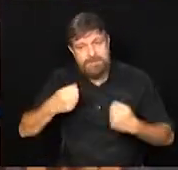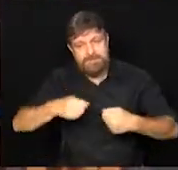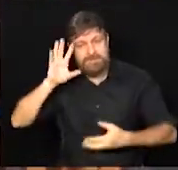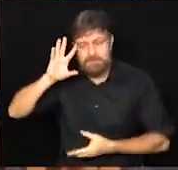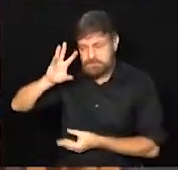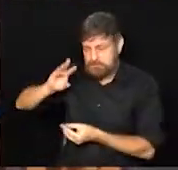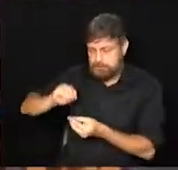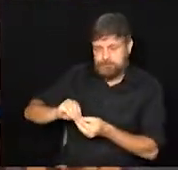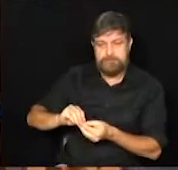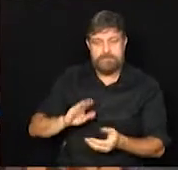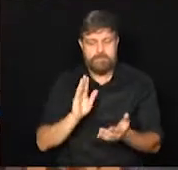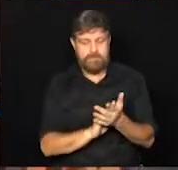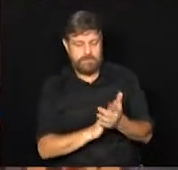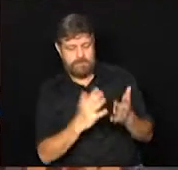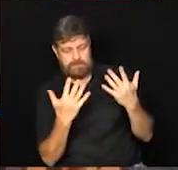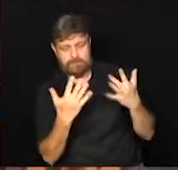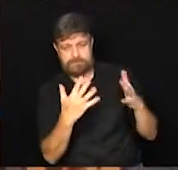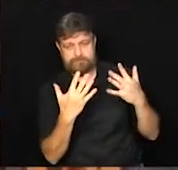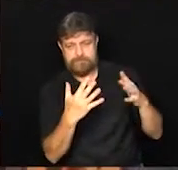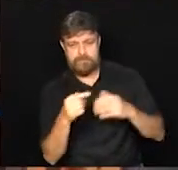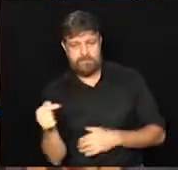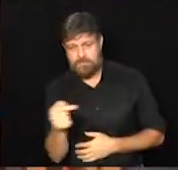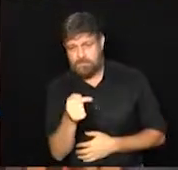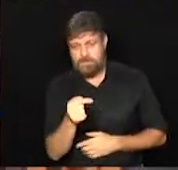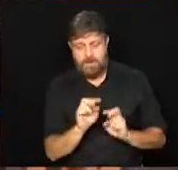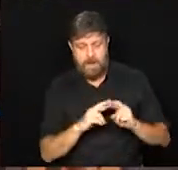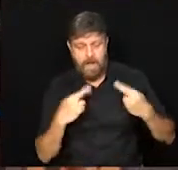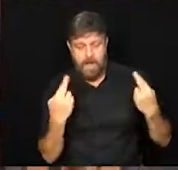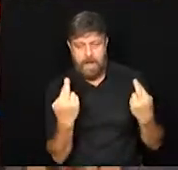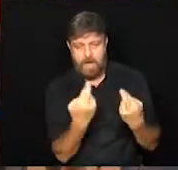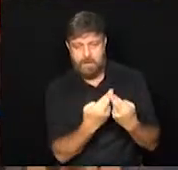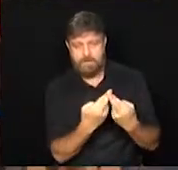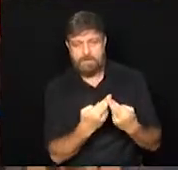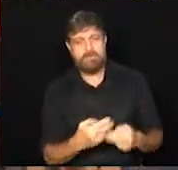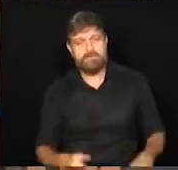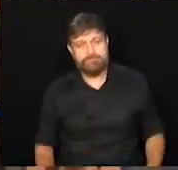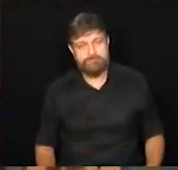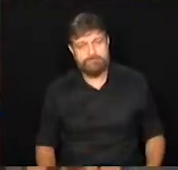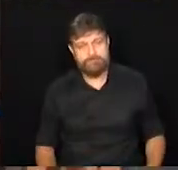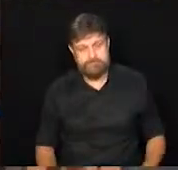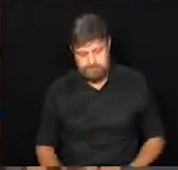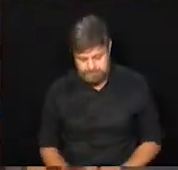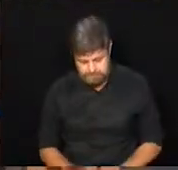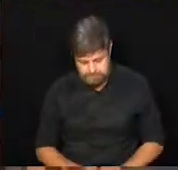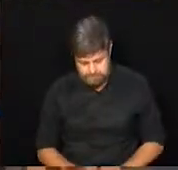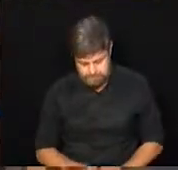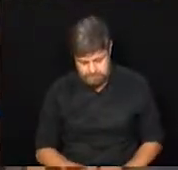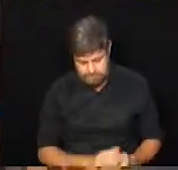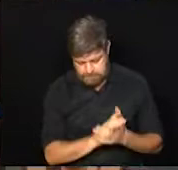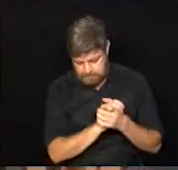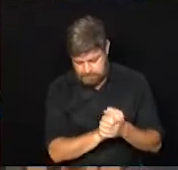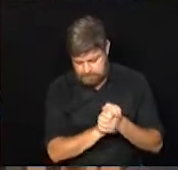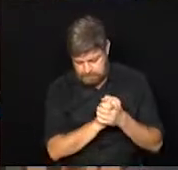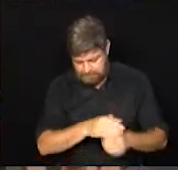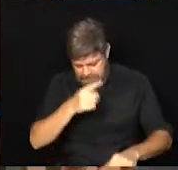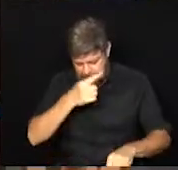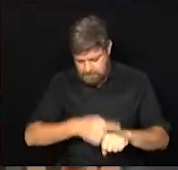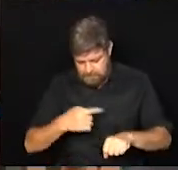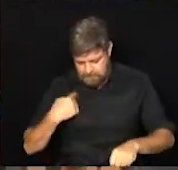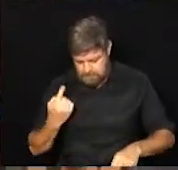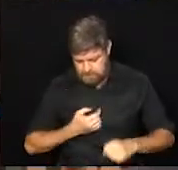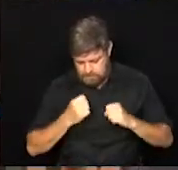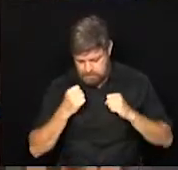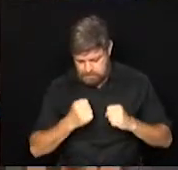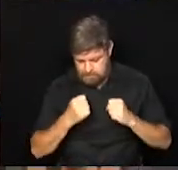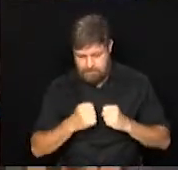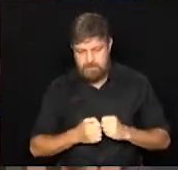aqui, parabenizando essa reunião, né, parabenizando esse momento que a gente pode fazer esse